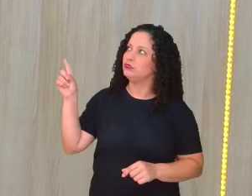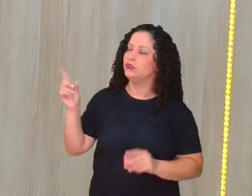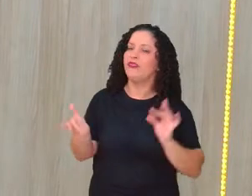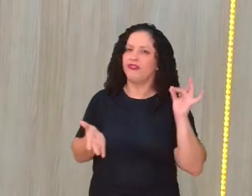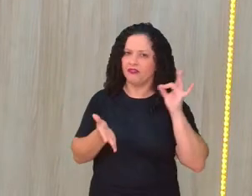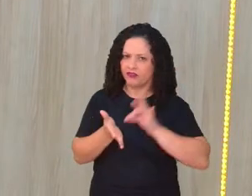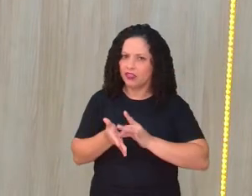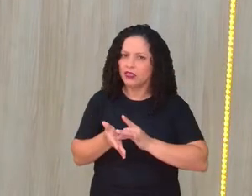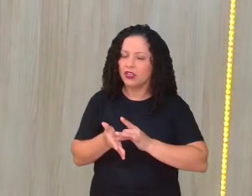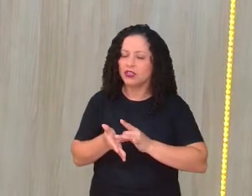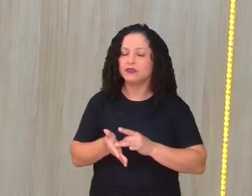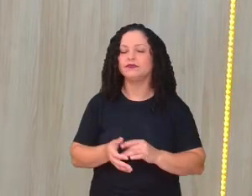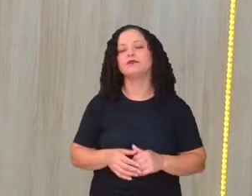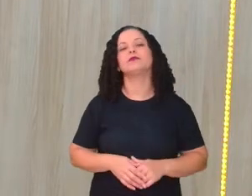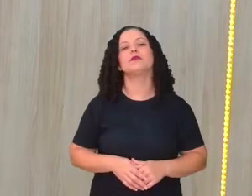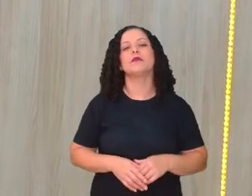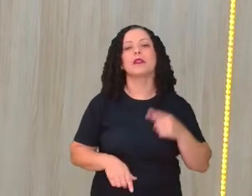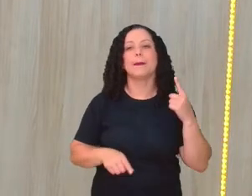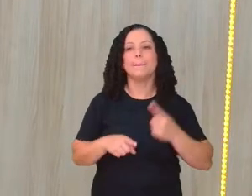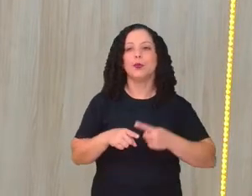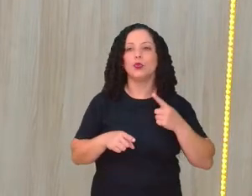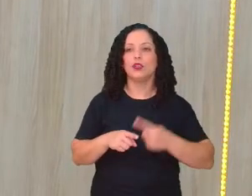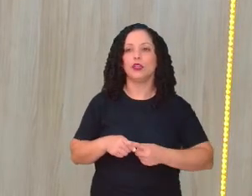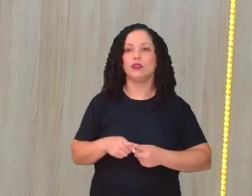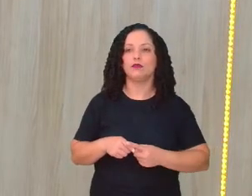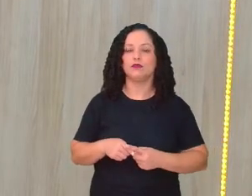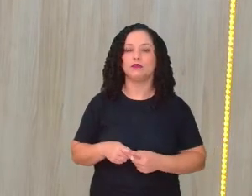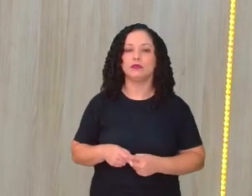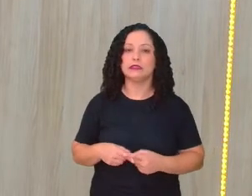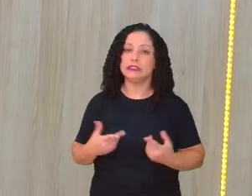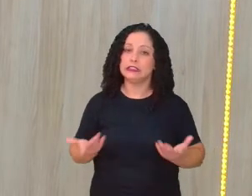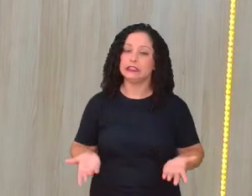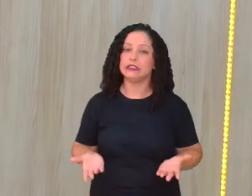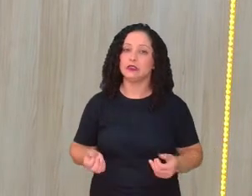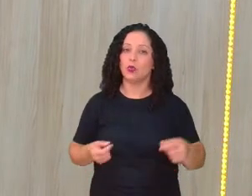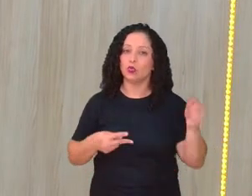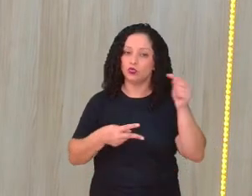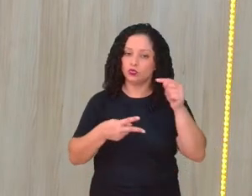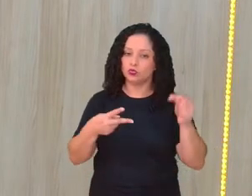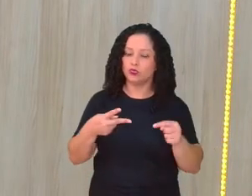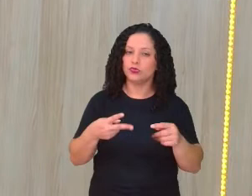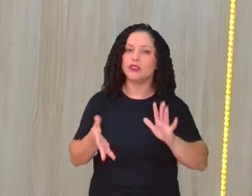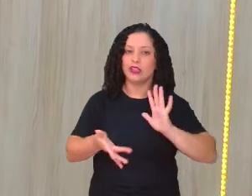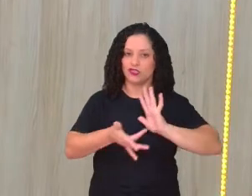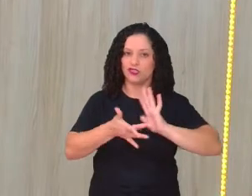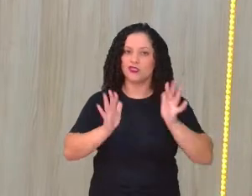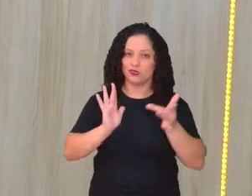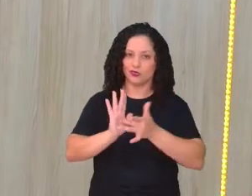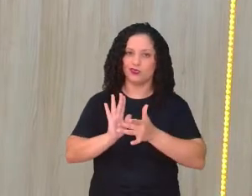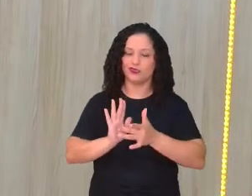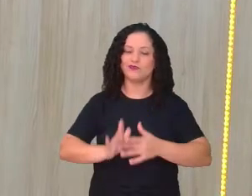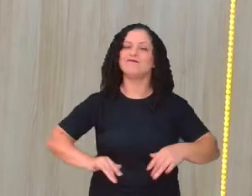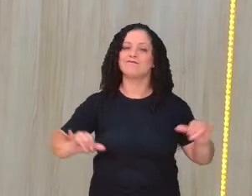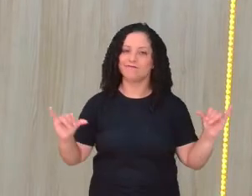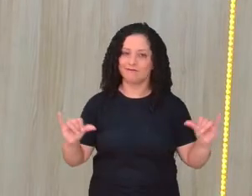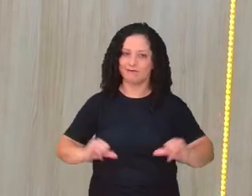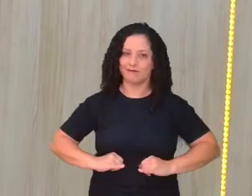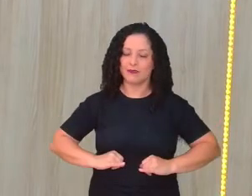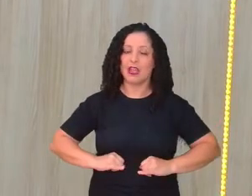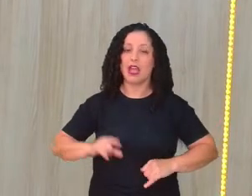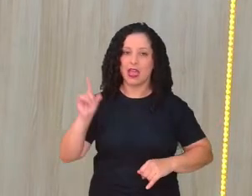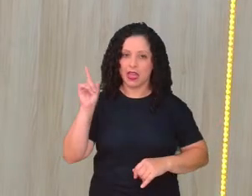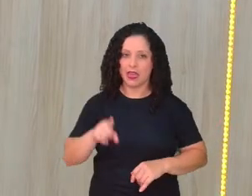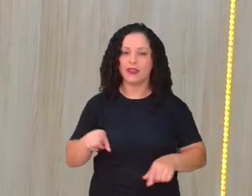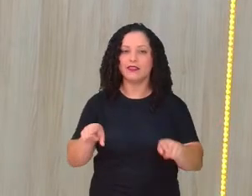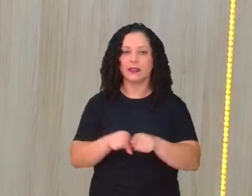isso. Valendo por quê? Porque foram os 2 únicos pelos quais Jesus Cristo ele passou, o batismo